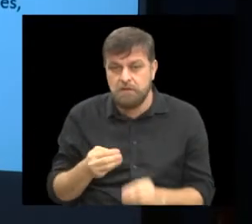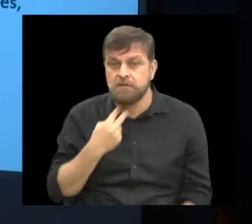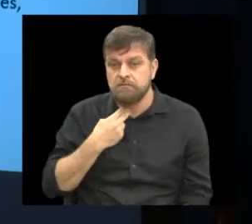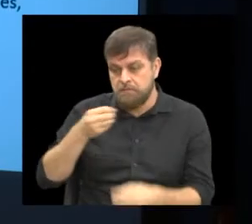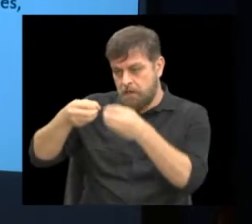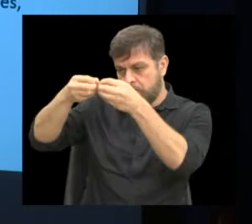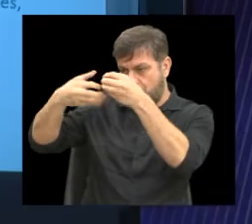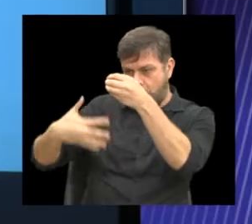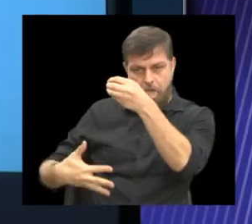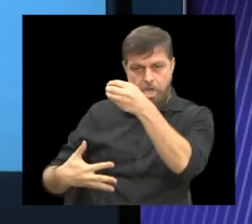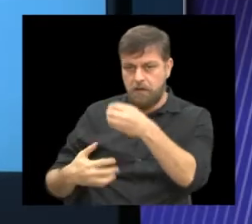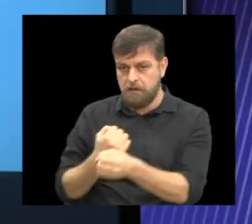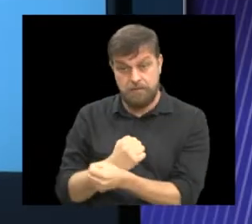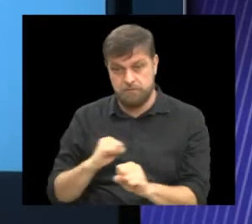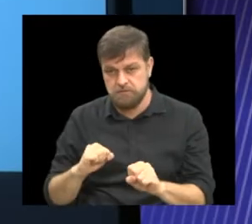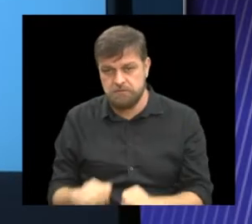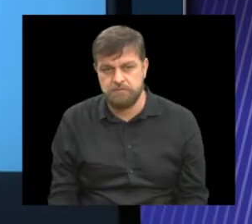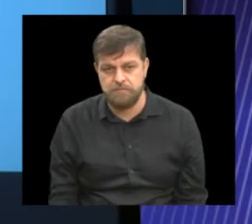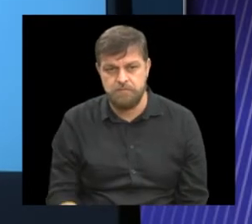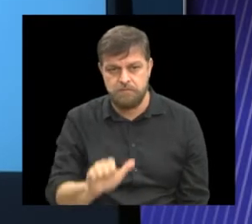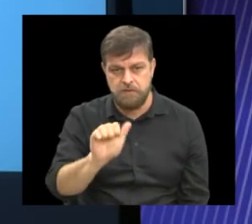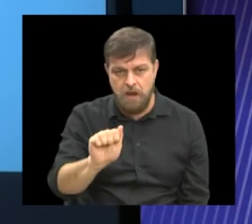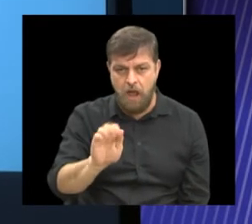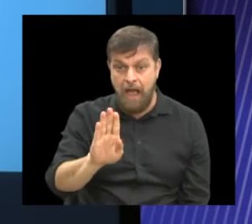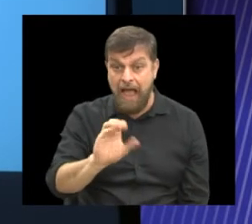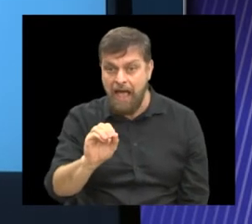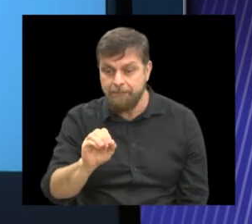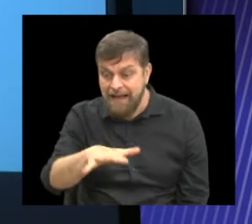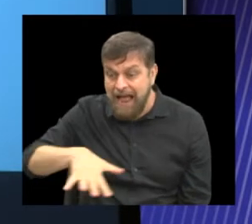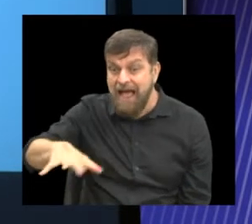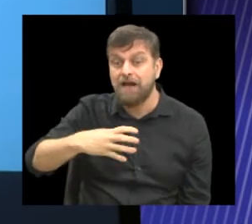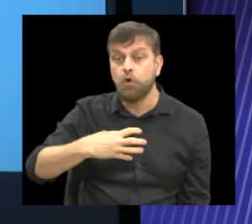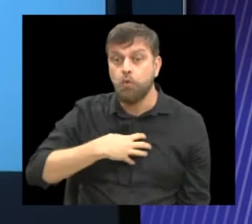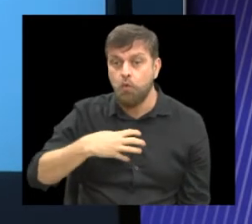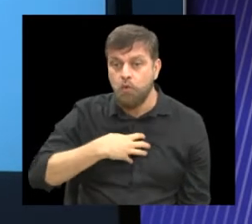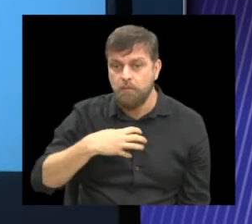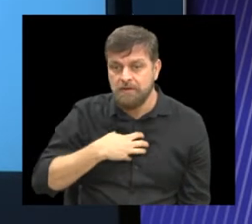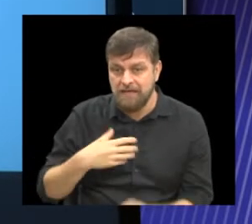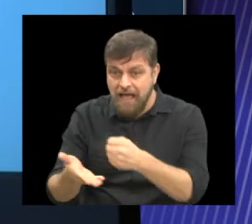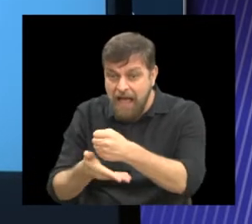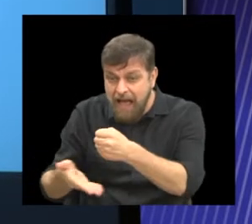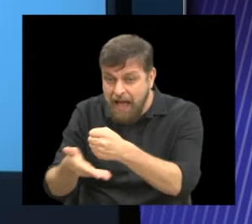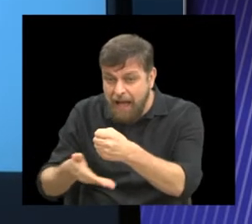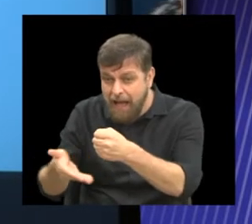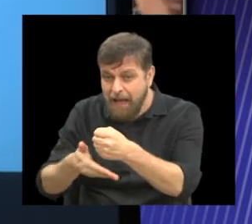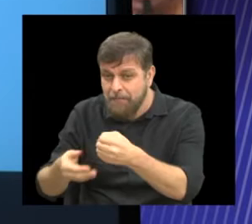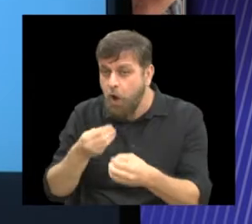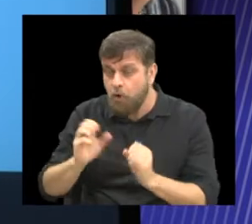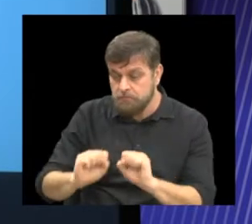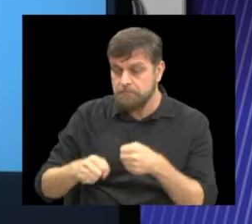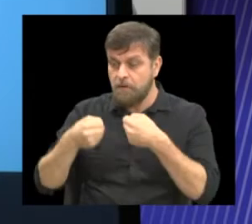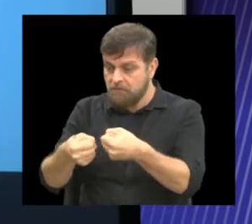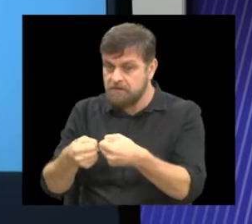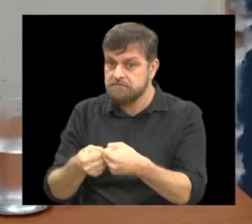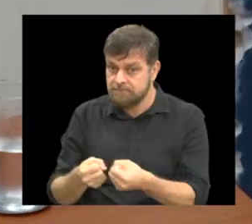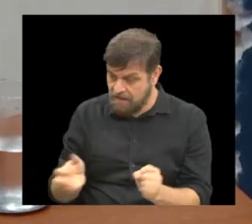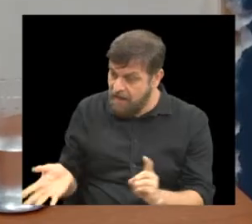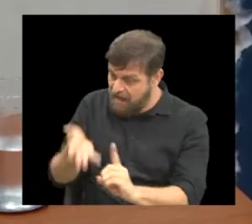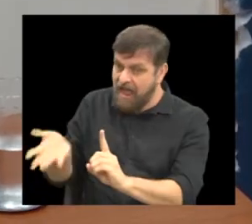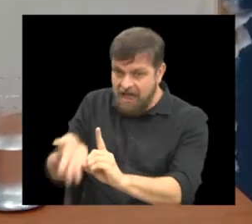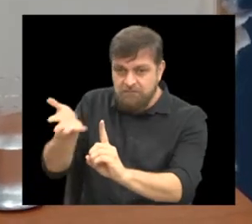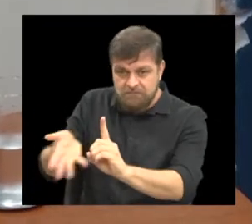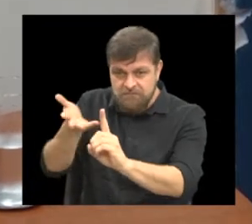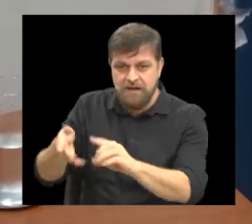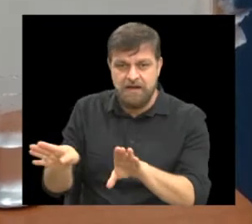bom? Então, o ABA, que é um programa comportamental também, baseia-se nos princípios de reforço positivo,